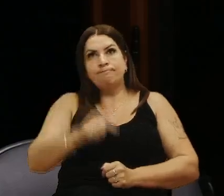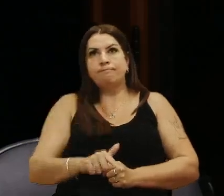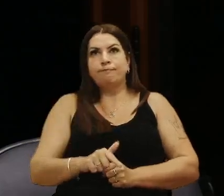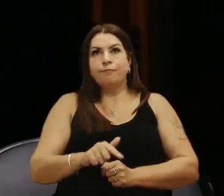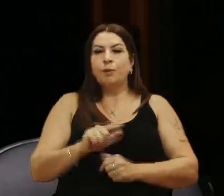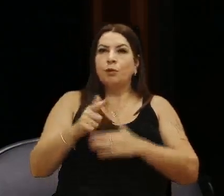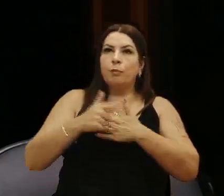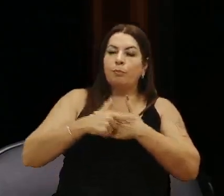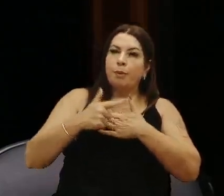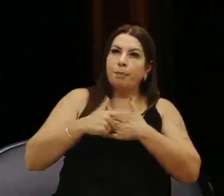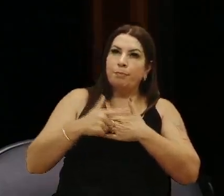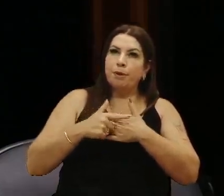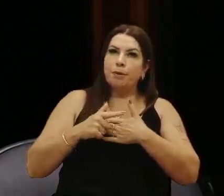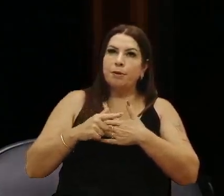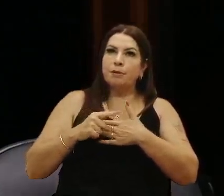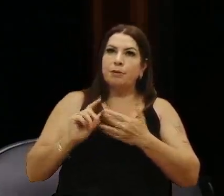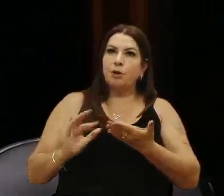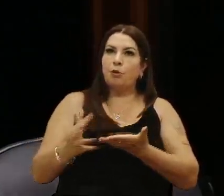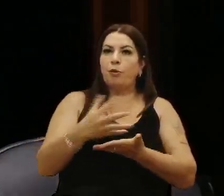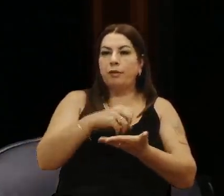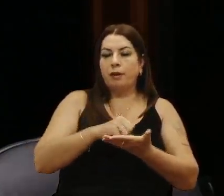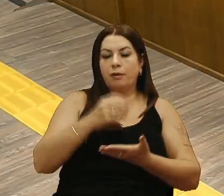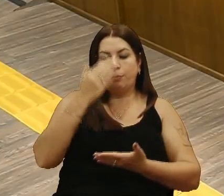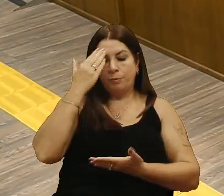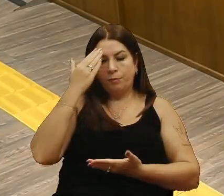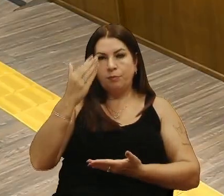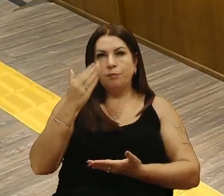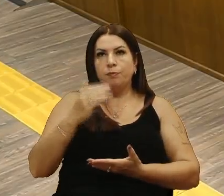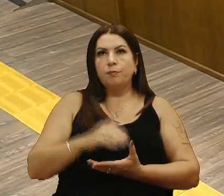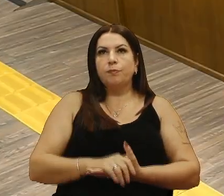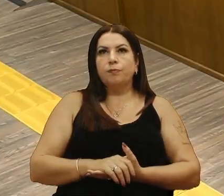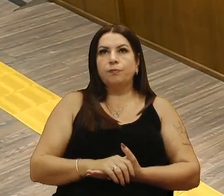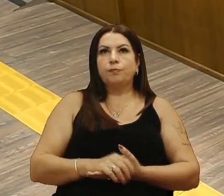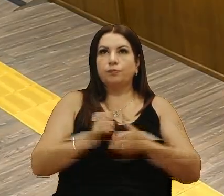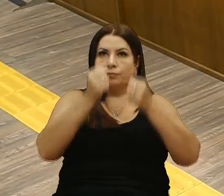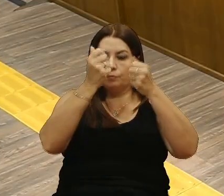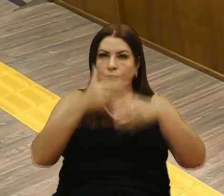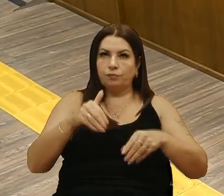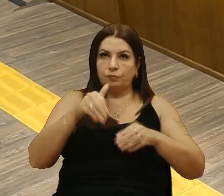a função da nossa companhia. Muito obrigado. Em declaração de voto, vereadora Rose Frigerio.